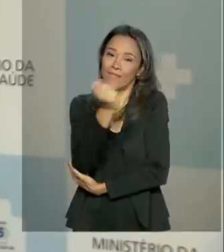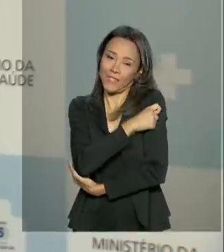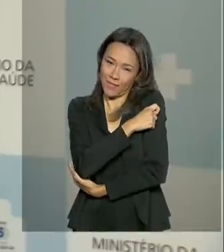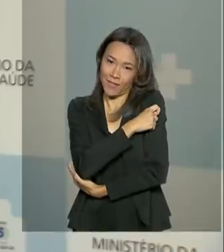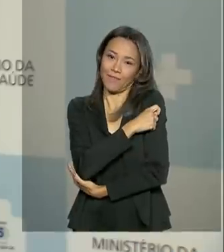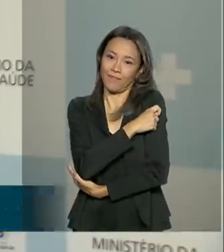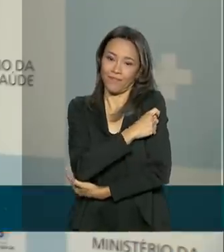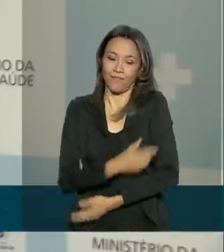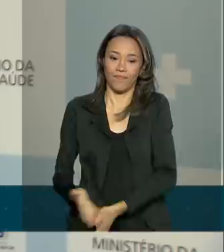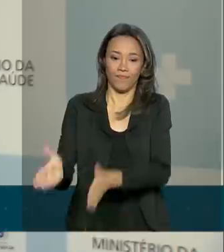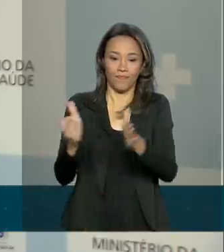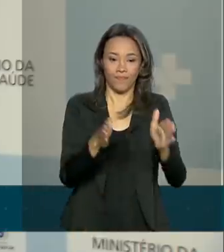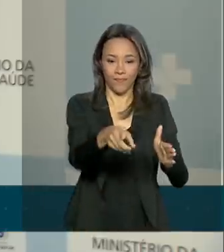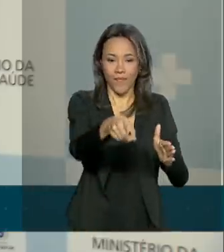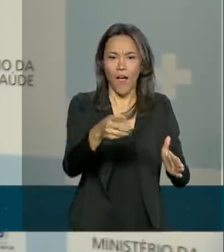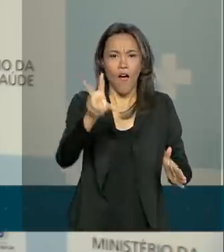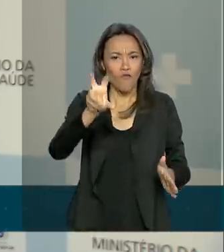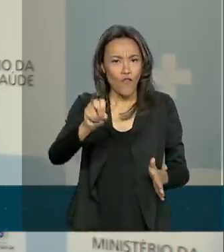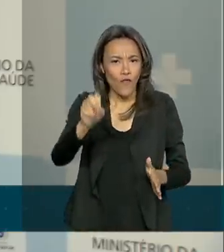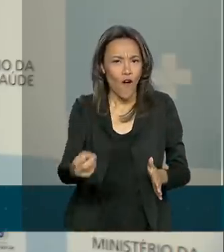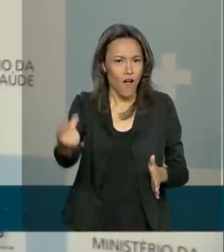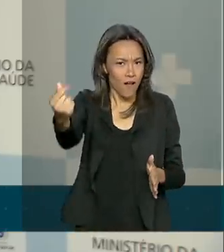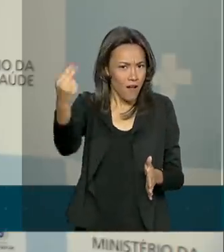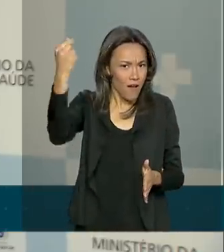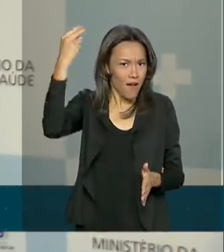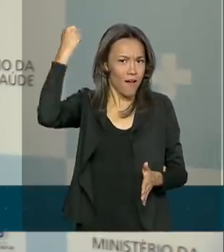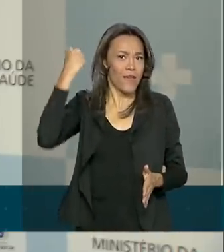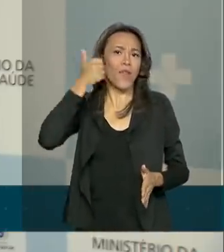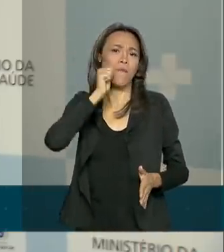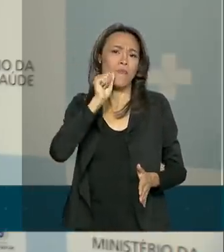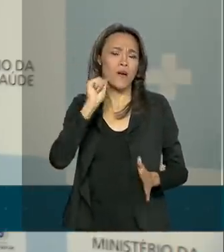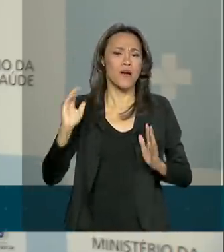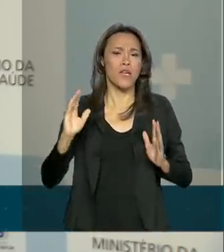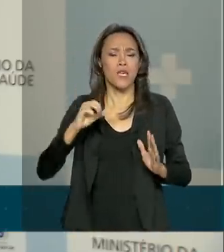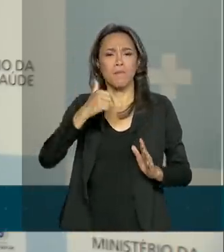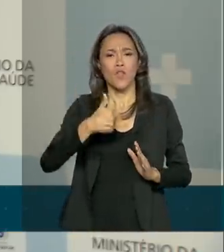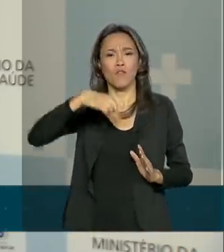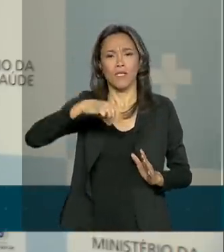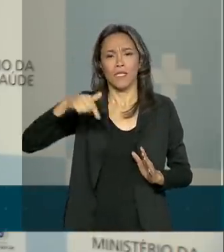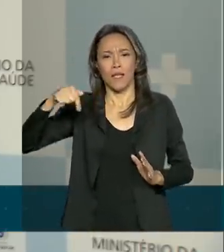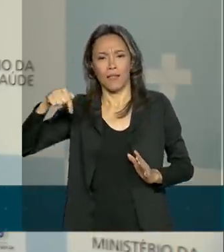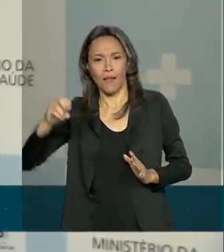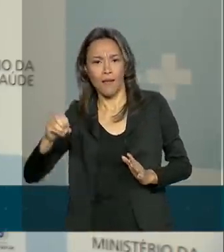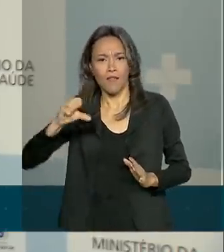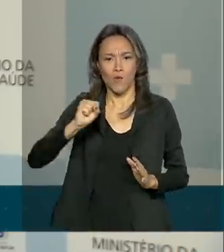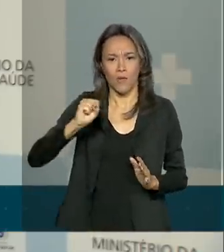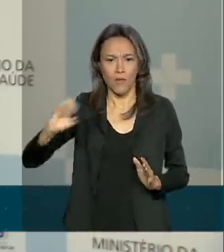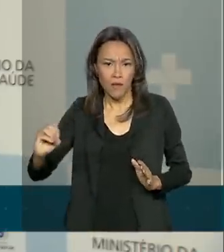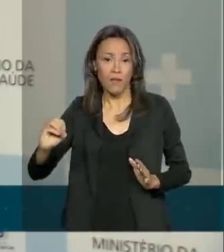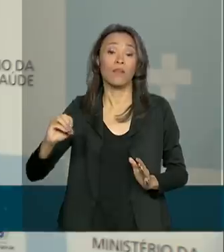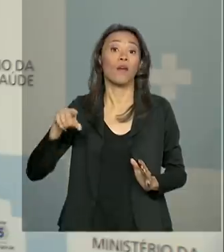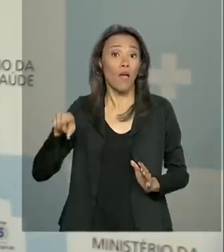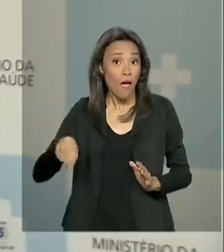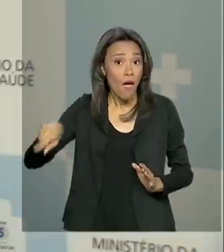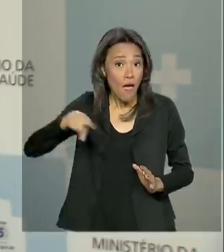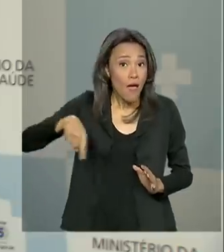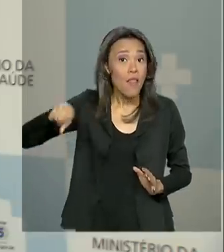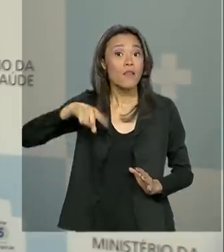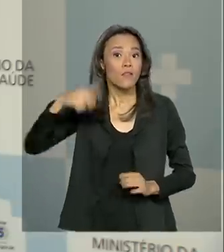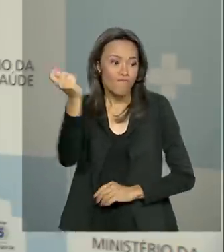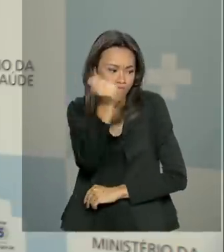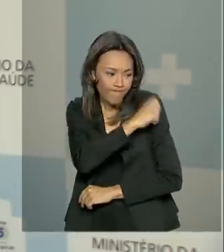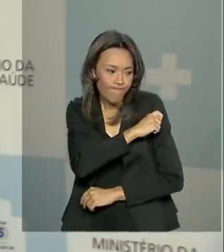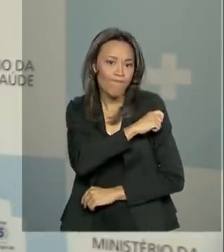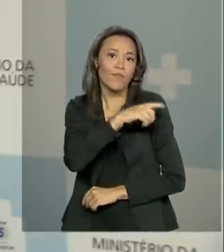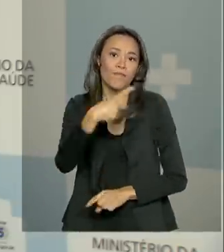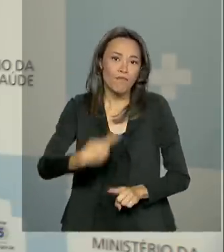As atuais avós, que à época eram mães, nos anos 70, 80, se apropriaram muito da vacina porque sabiam